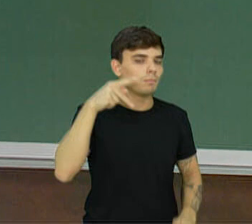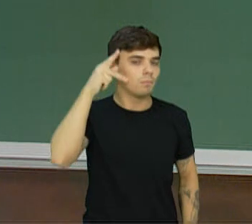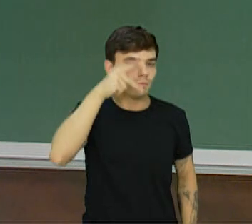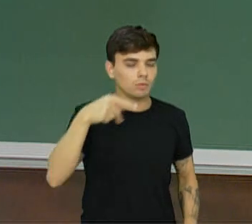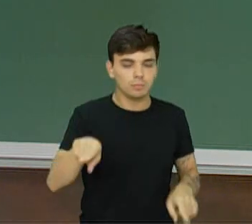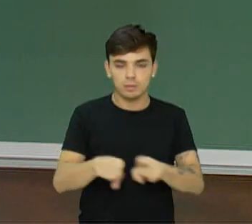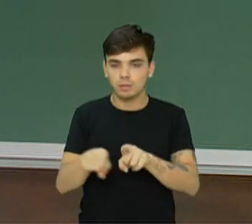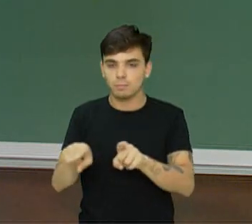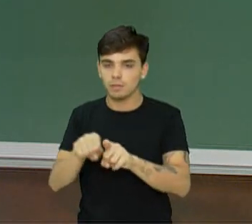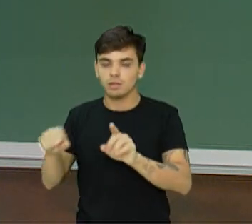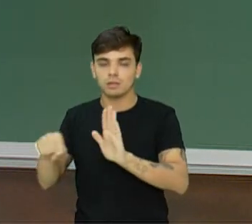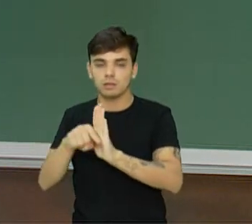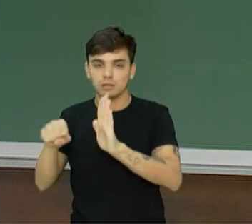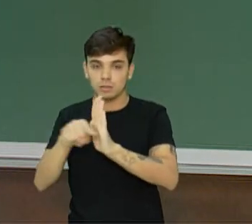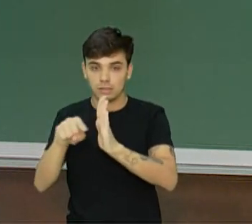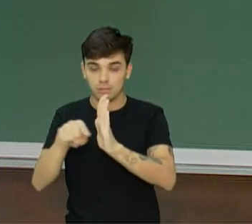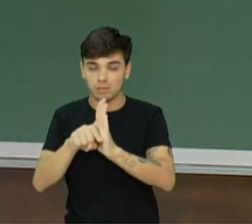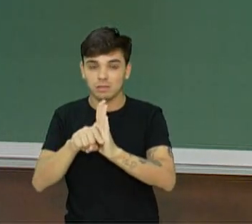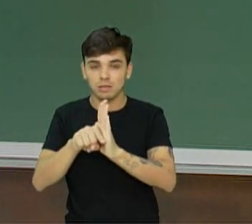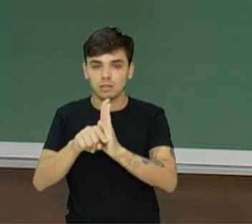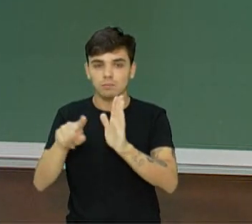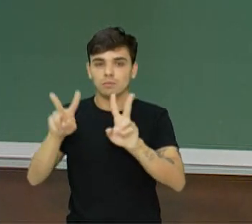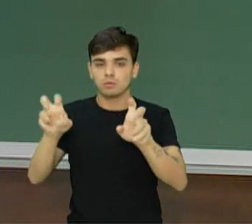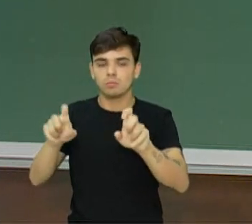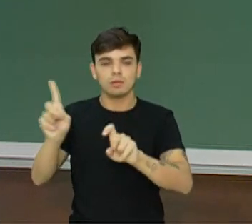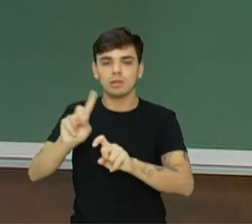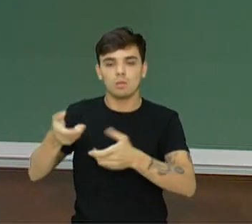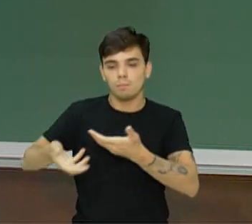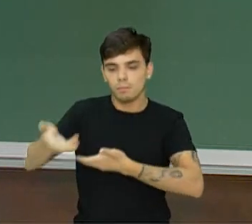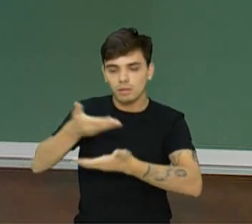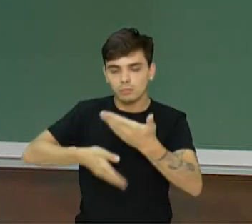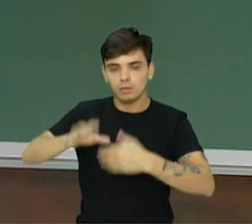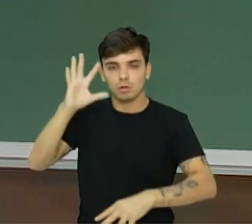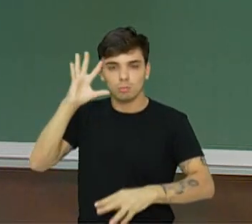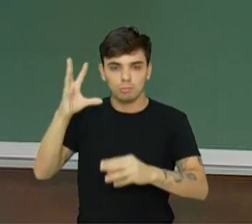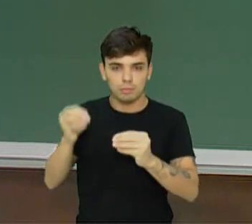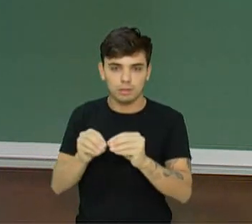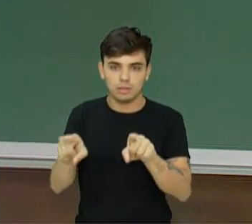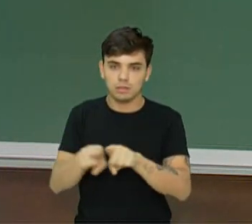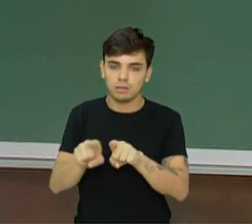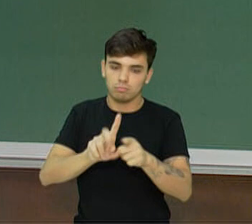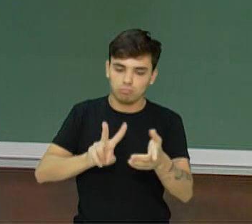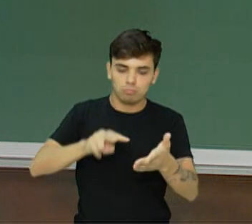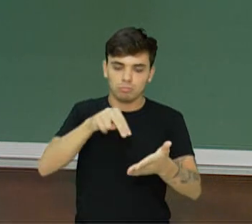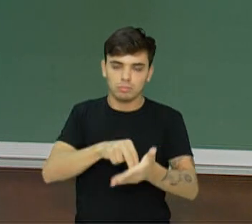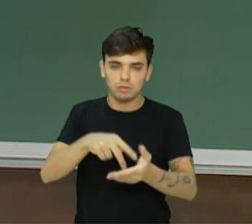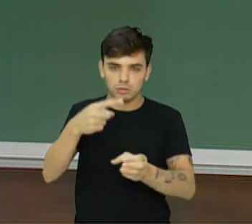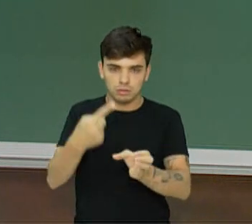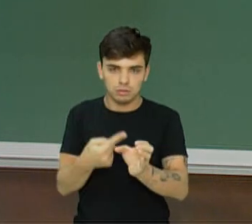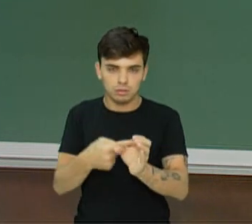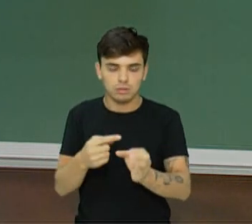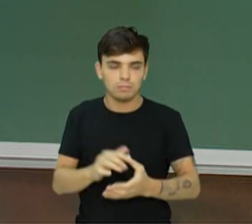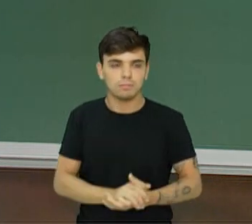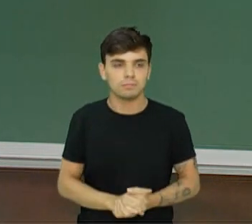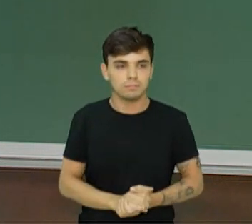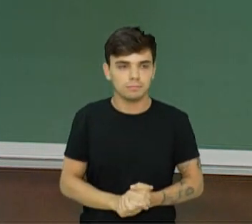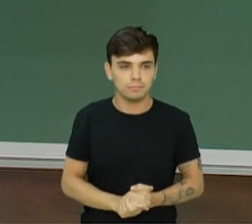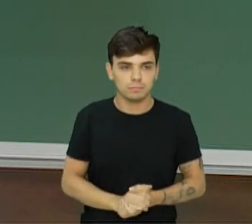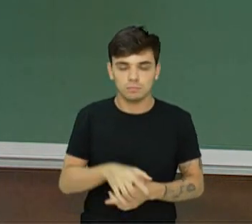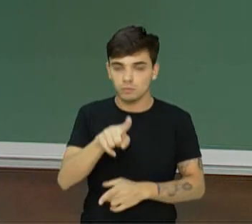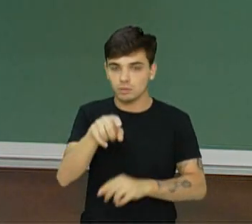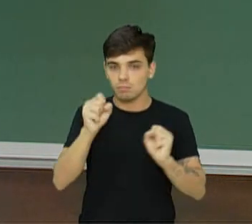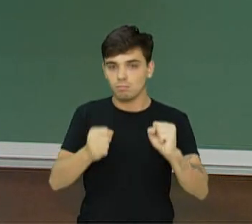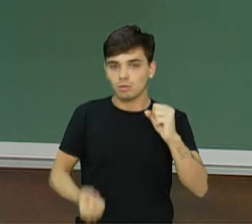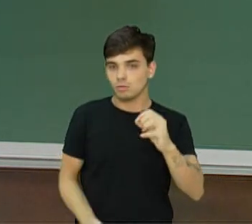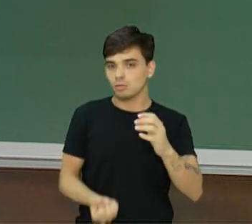a gente perde quando a gente se desinteressa de compreender e de participar ativamente como cidadãos. Você pode